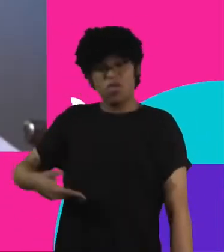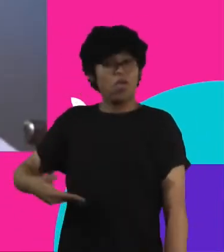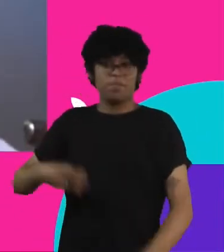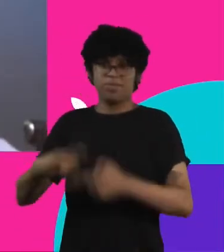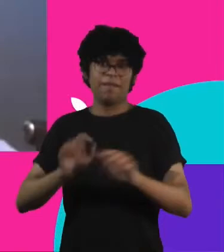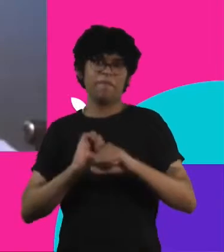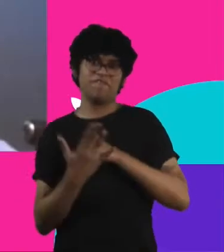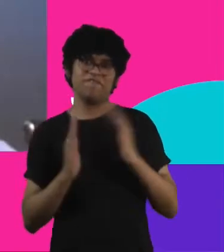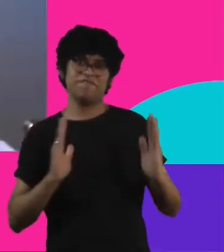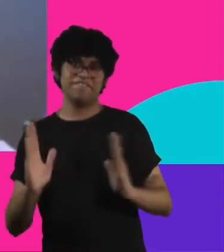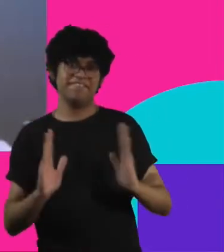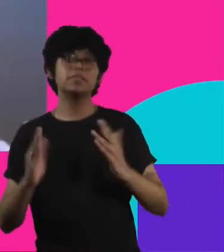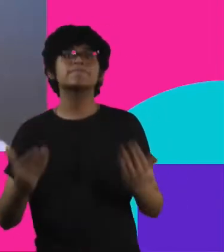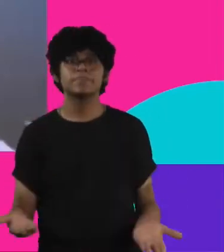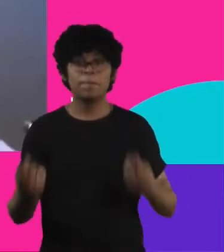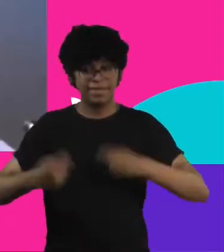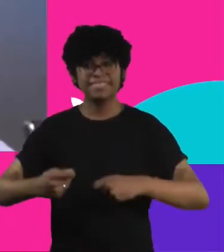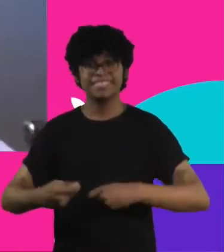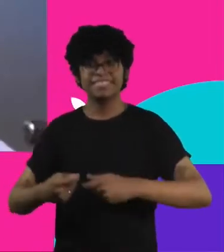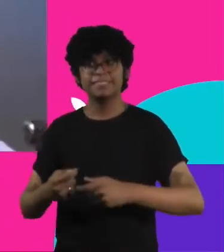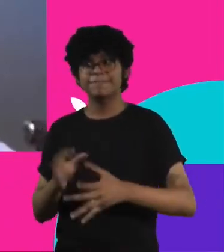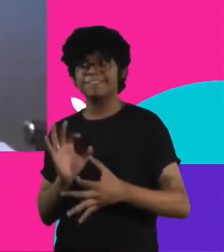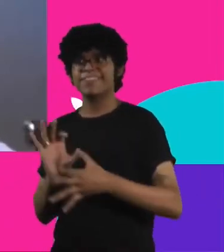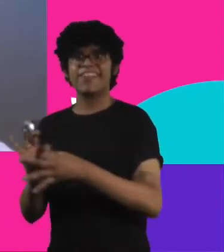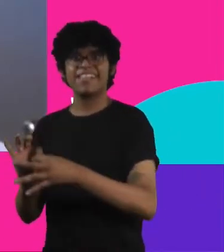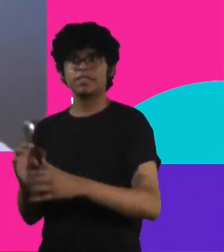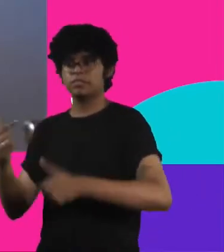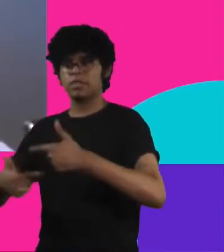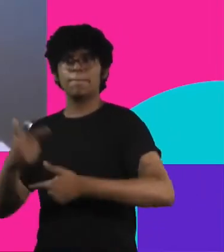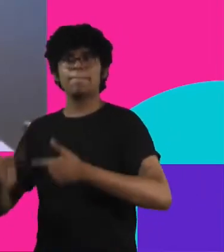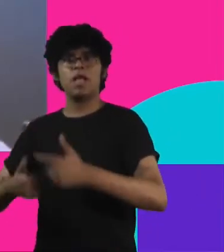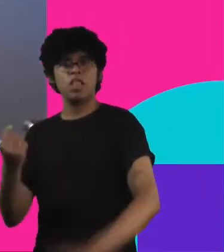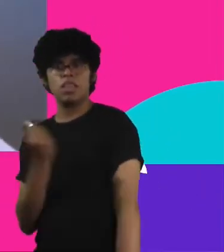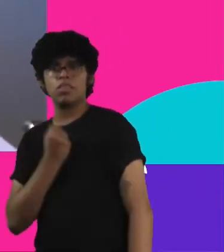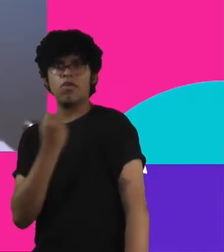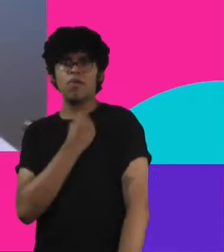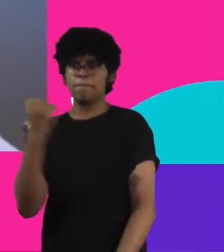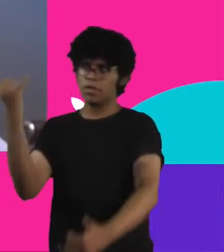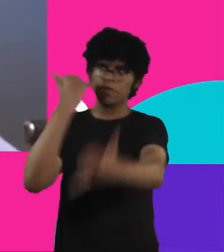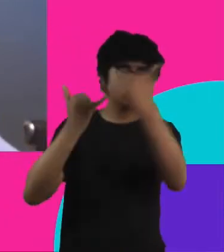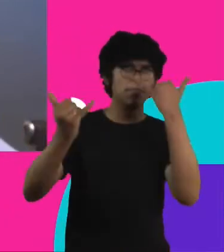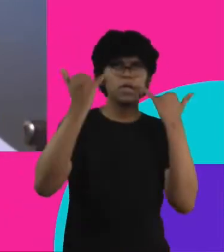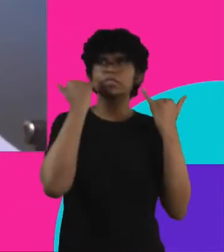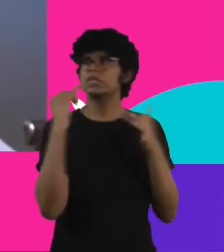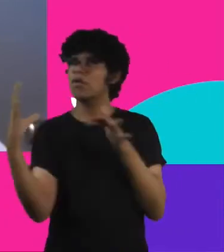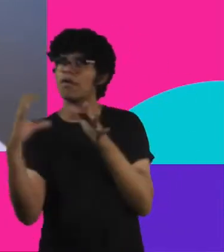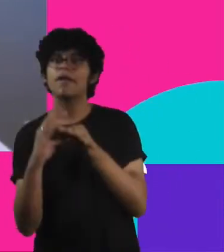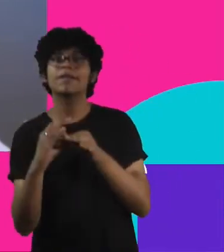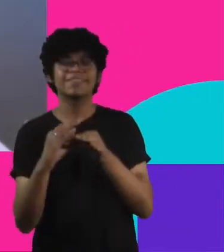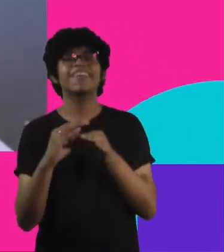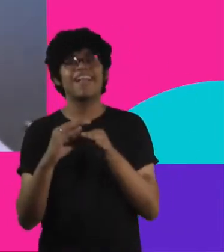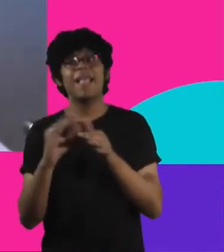pandemia, então a gente precisa se familiarizar com o trabalho, com os números, com as informações que nos chegam e a partir dessas informações tomar